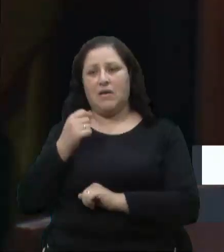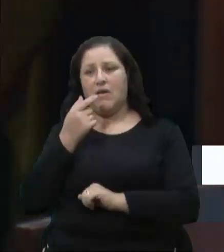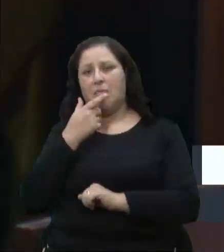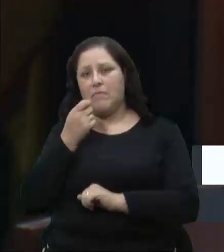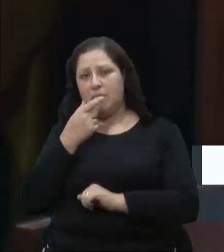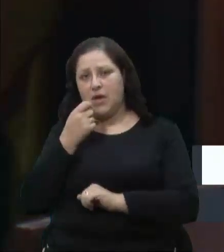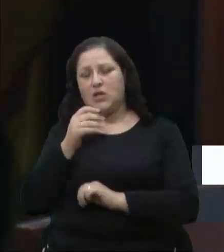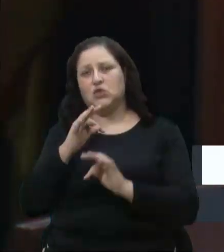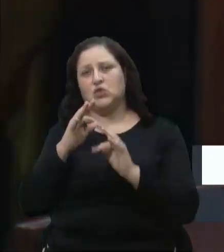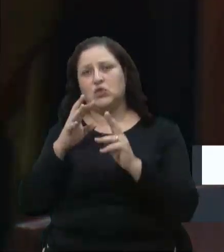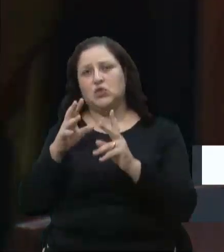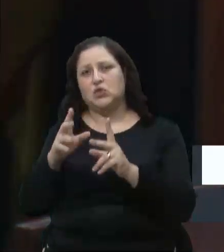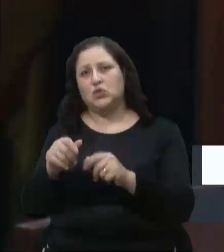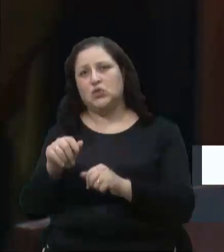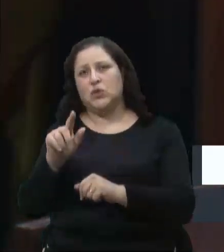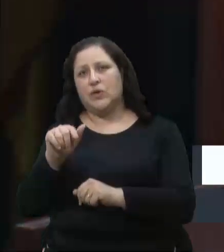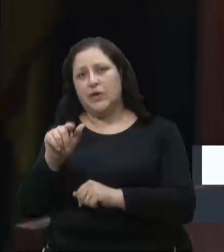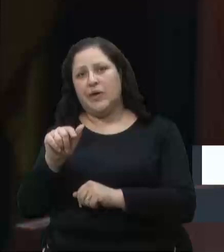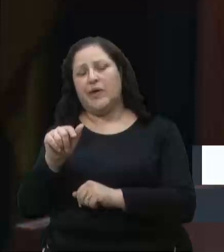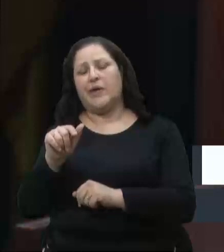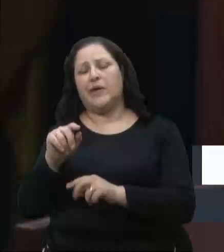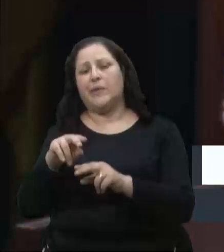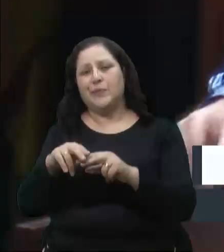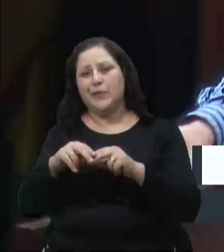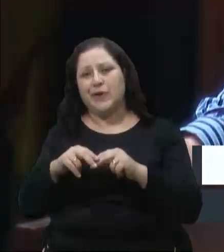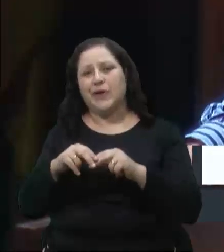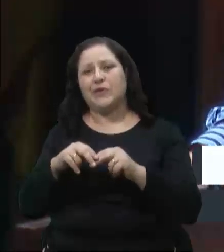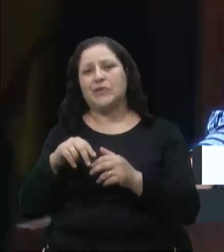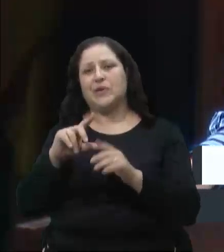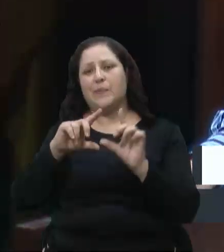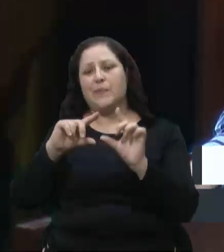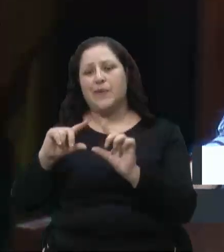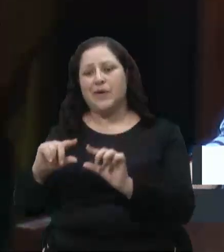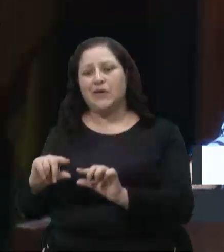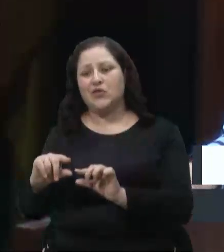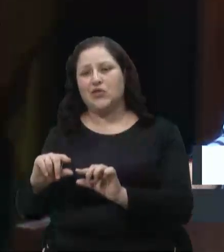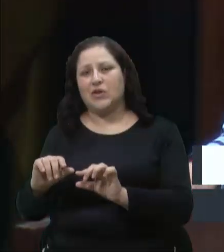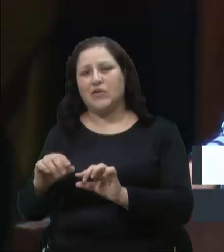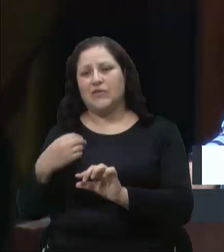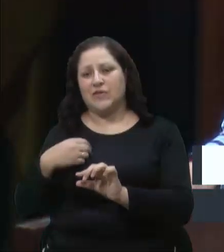isso é reflexo da baixa qualidade de vida.